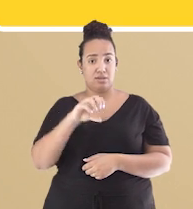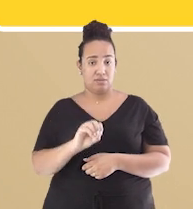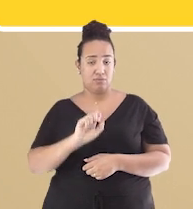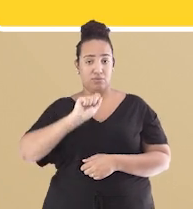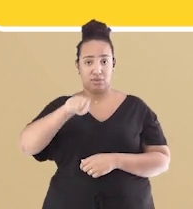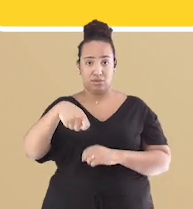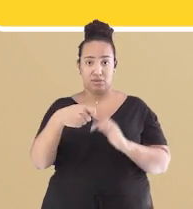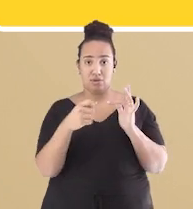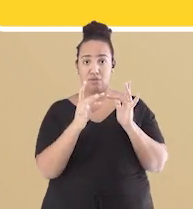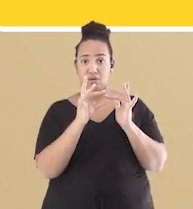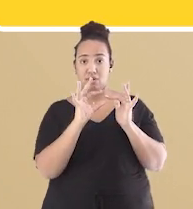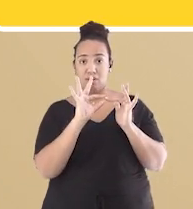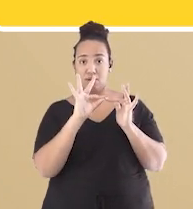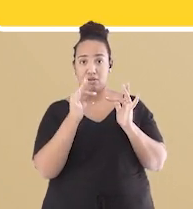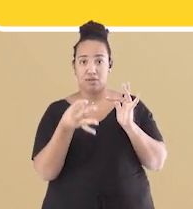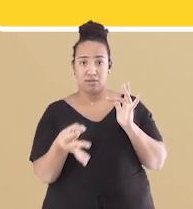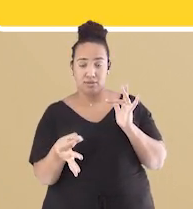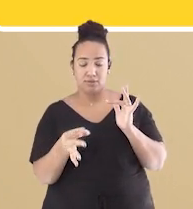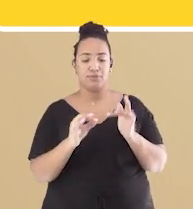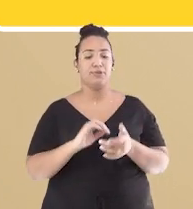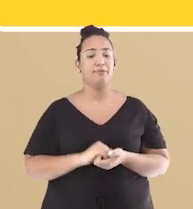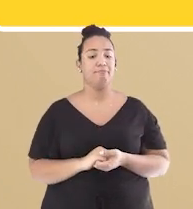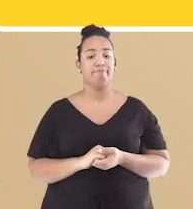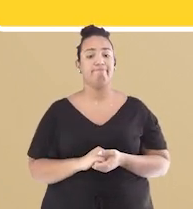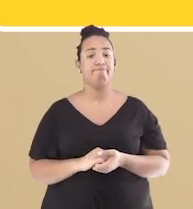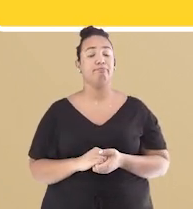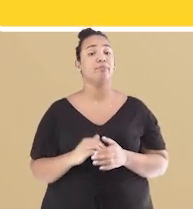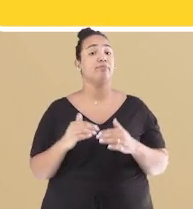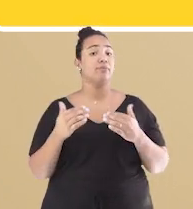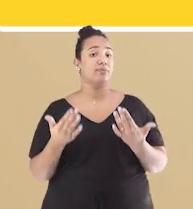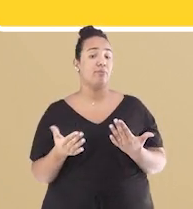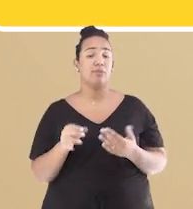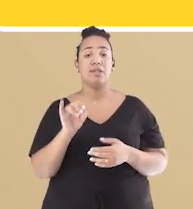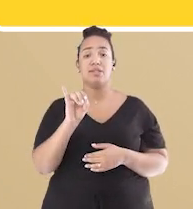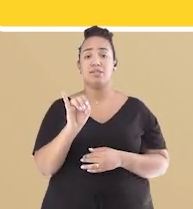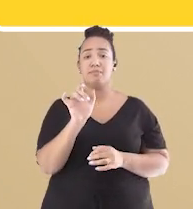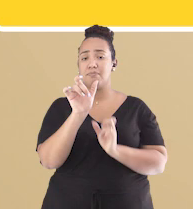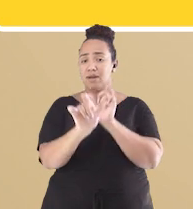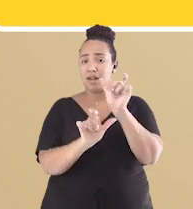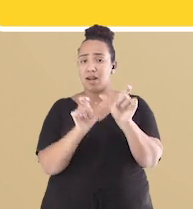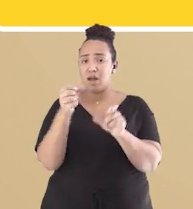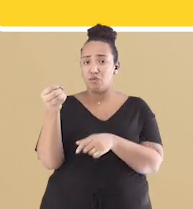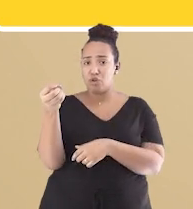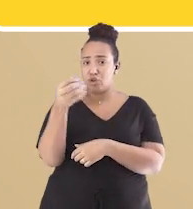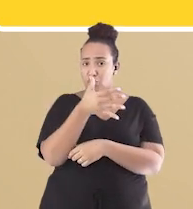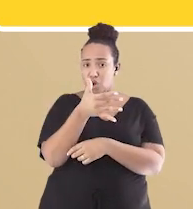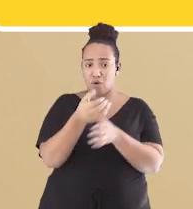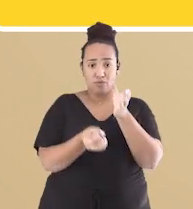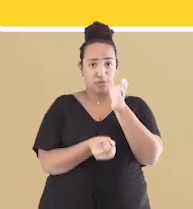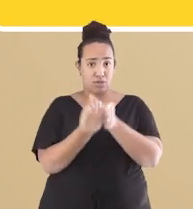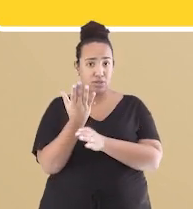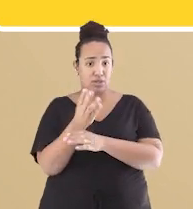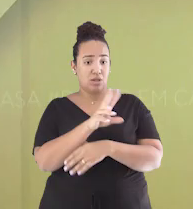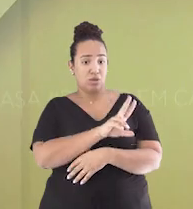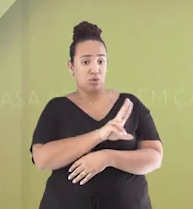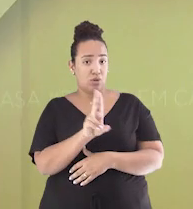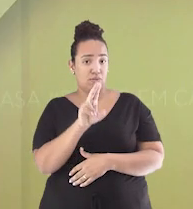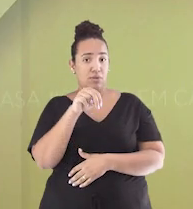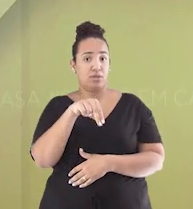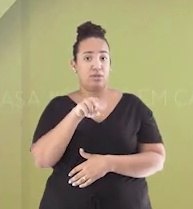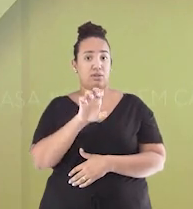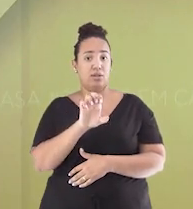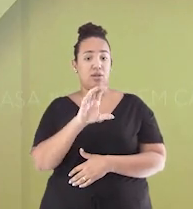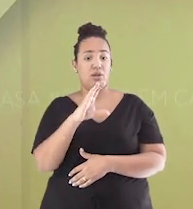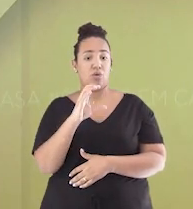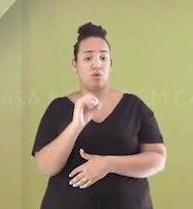E as palavras que vão surgindo em uma língua, isto é, as novas, damos o nome de neologismo.